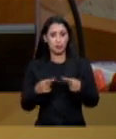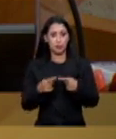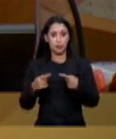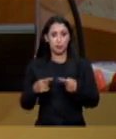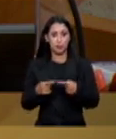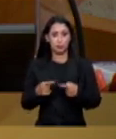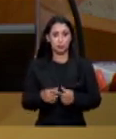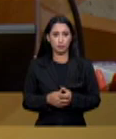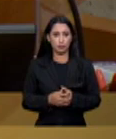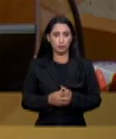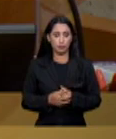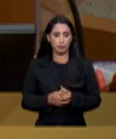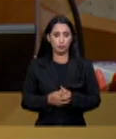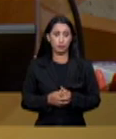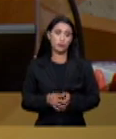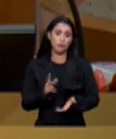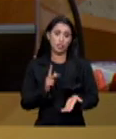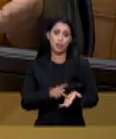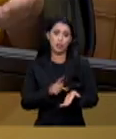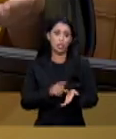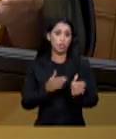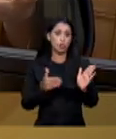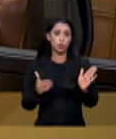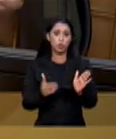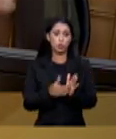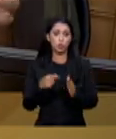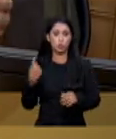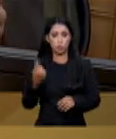Perfeito, porque na realidade todos nós pensamos da